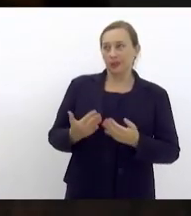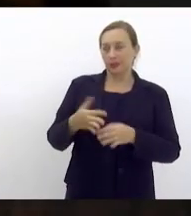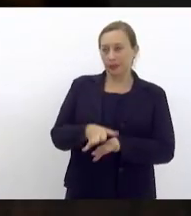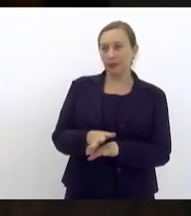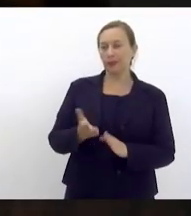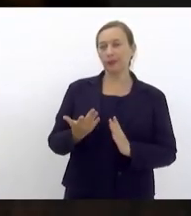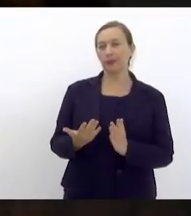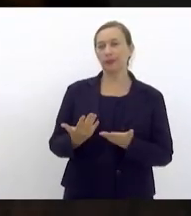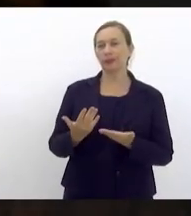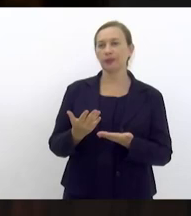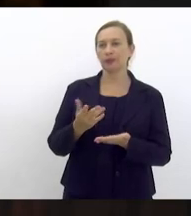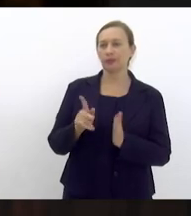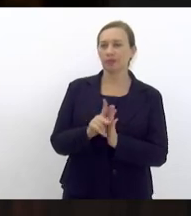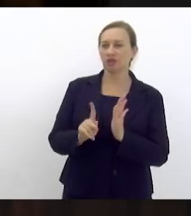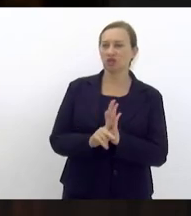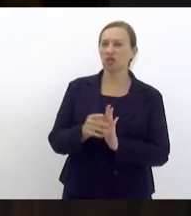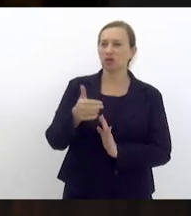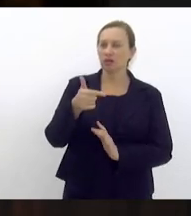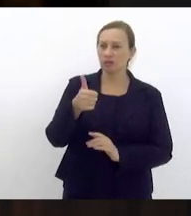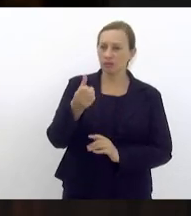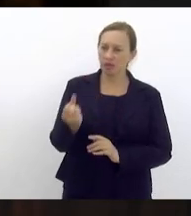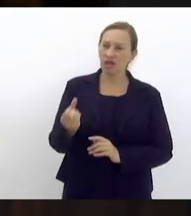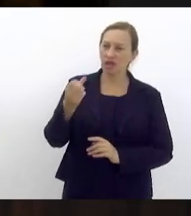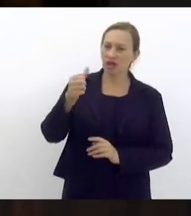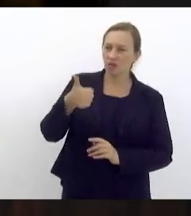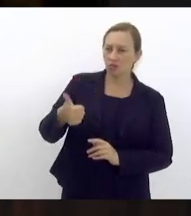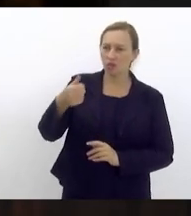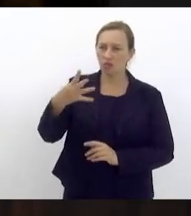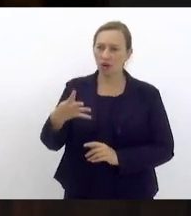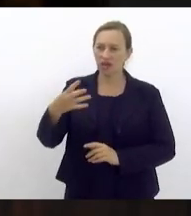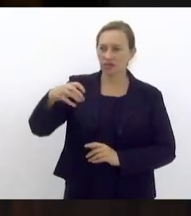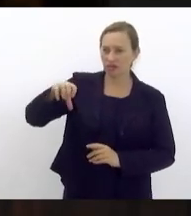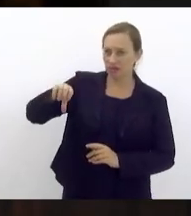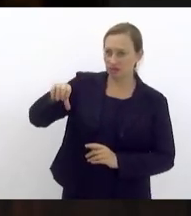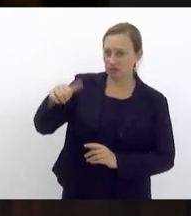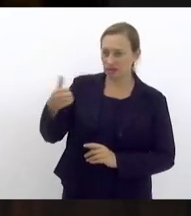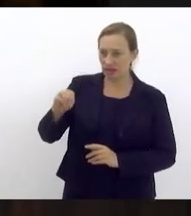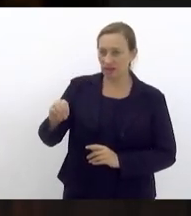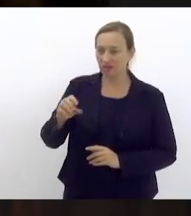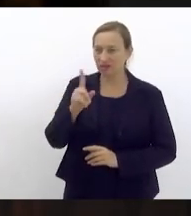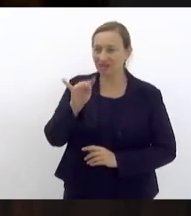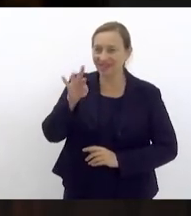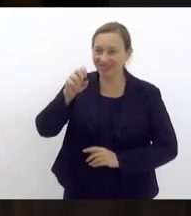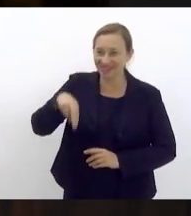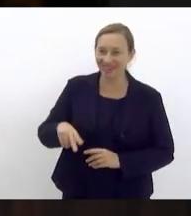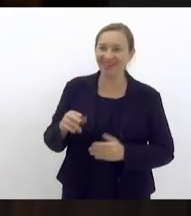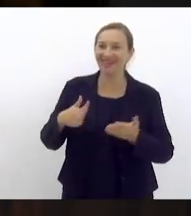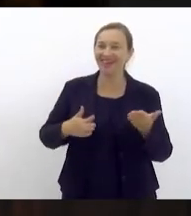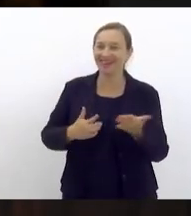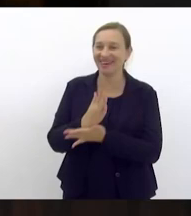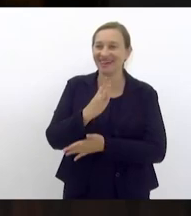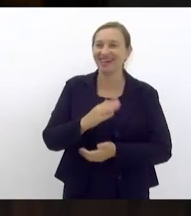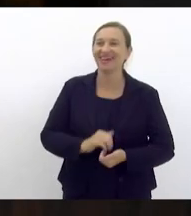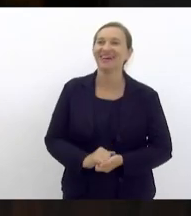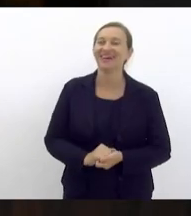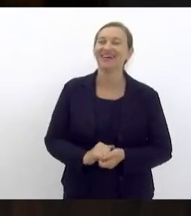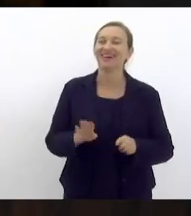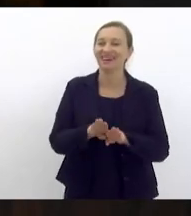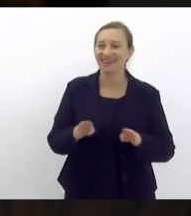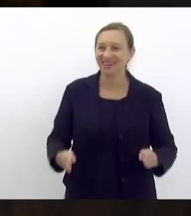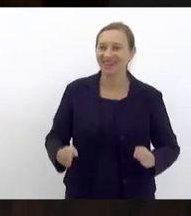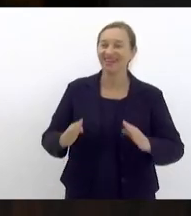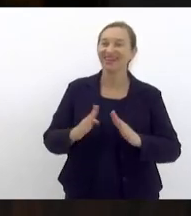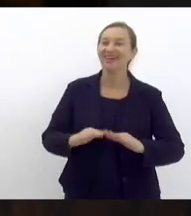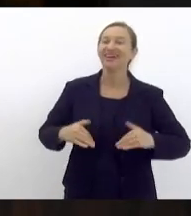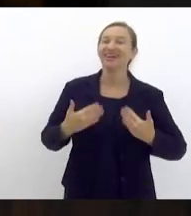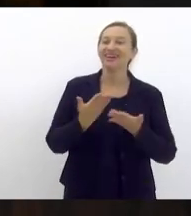dia do projeto 6140 de 22 Deputado Anderson Moraes a própria Vanessa Cristão aprovado a